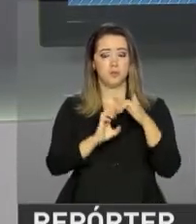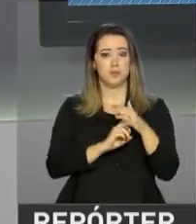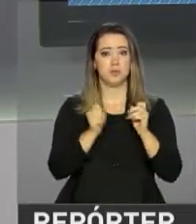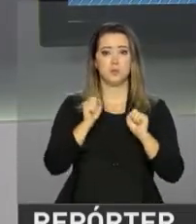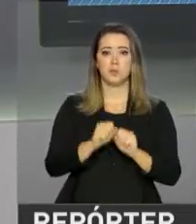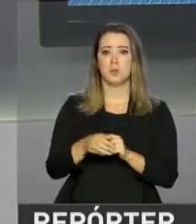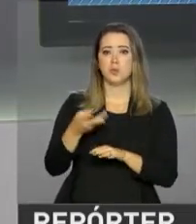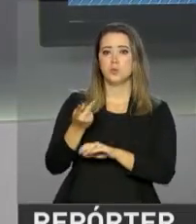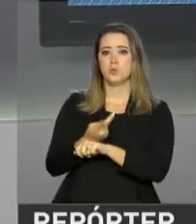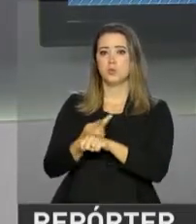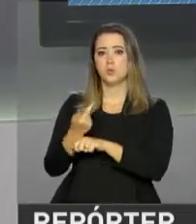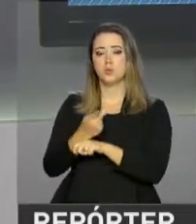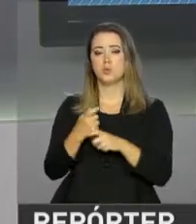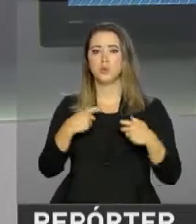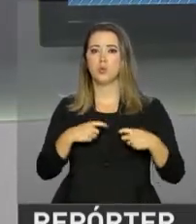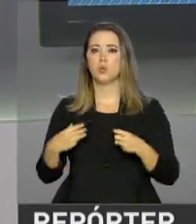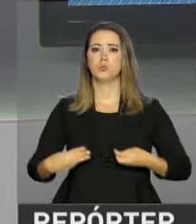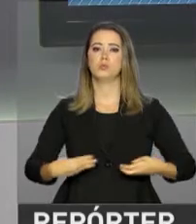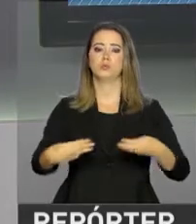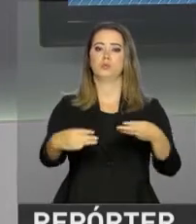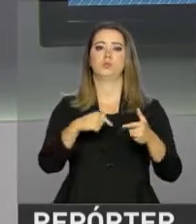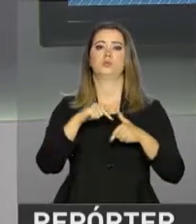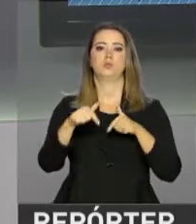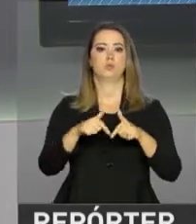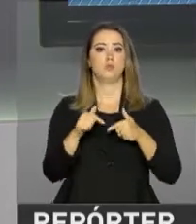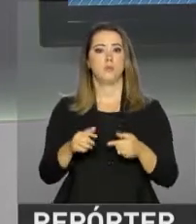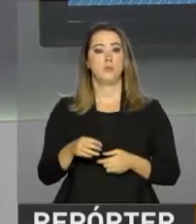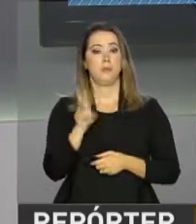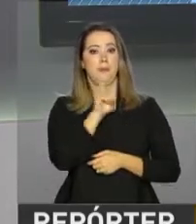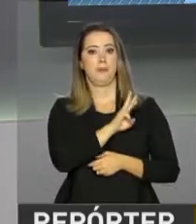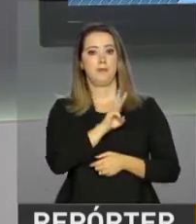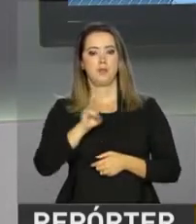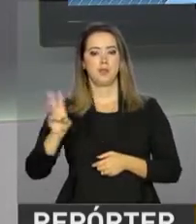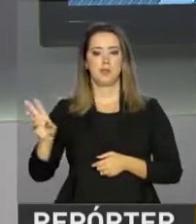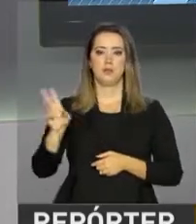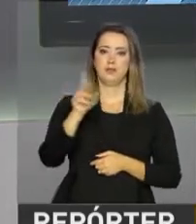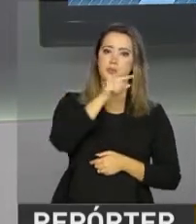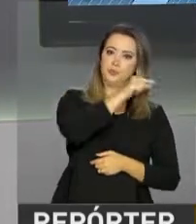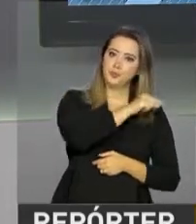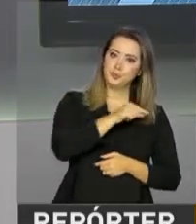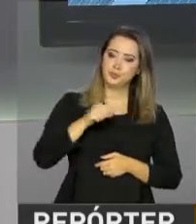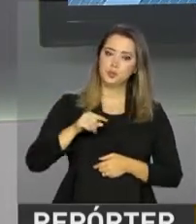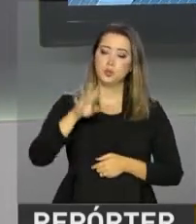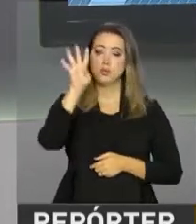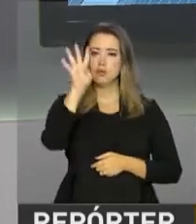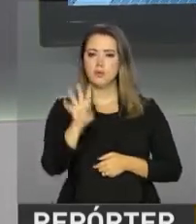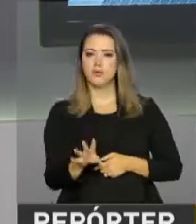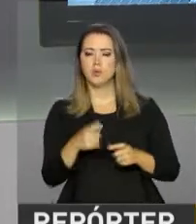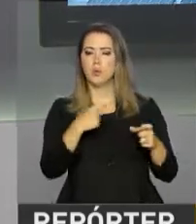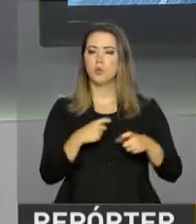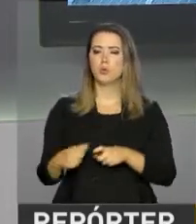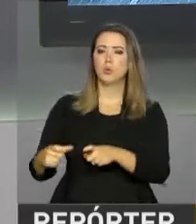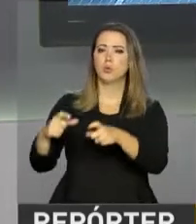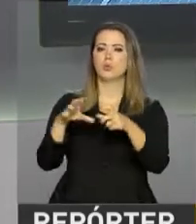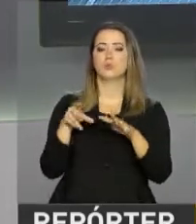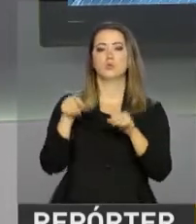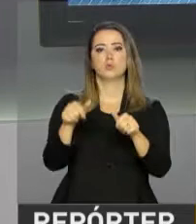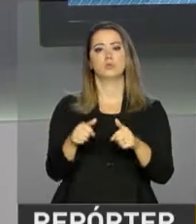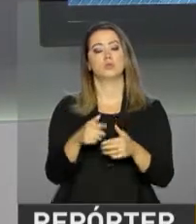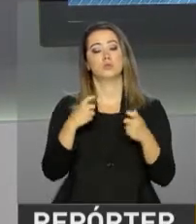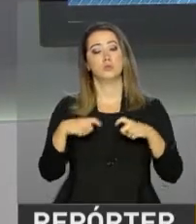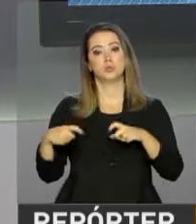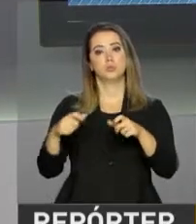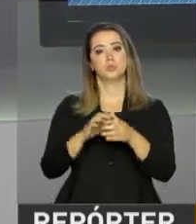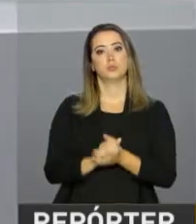estagiário pode procurar um dos postos do ministério o trabalho no site que aparece aí na sua tela há uma lista completa destes